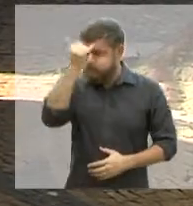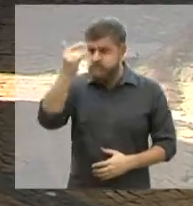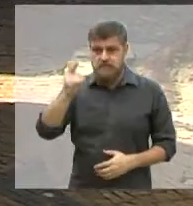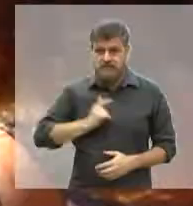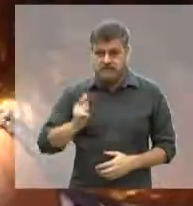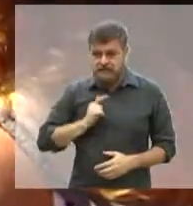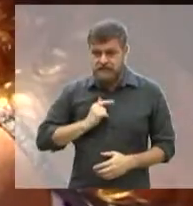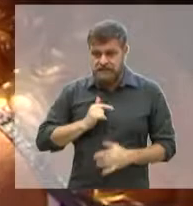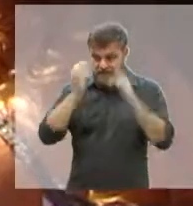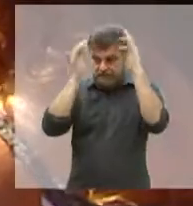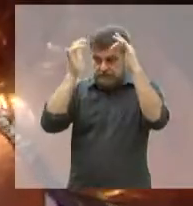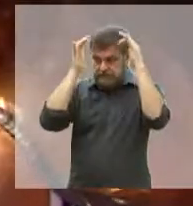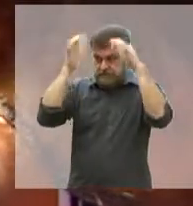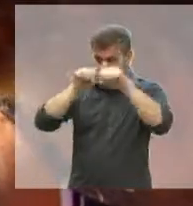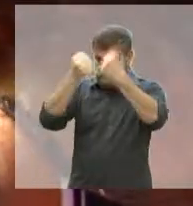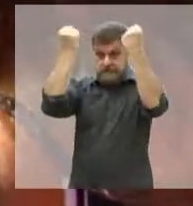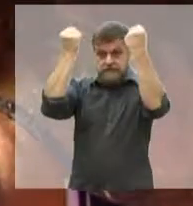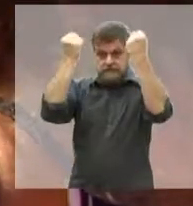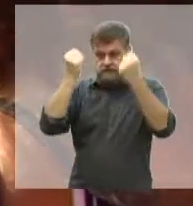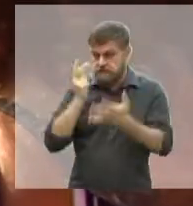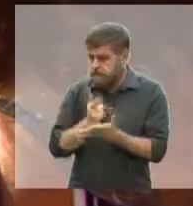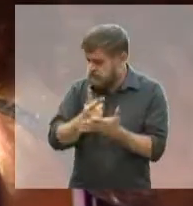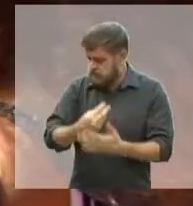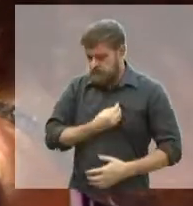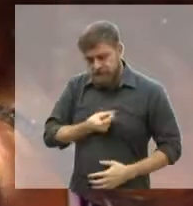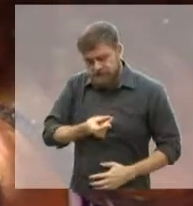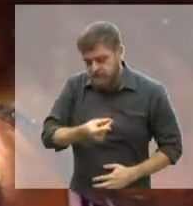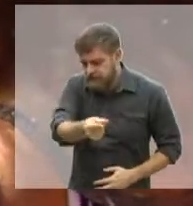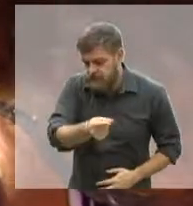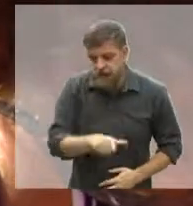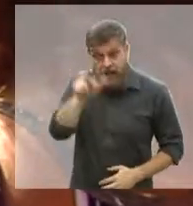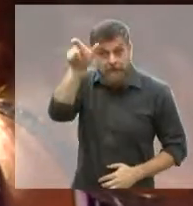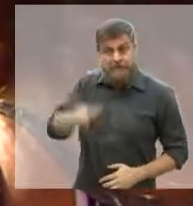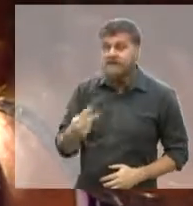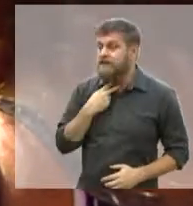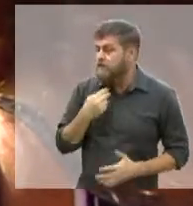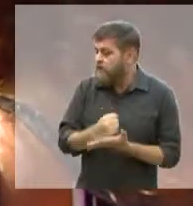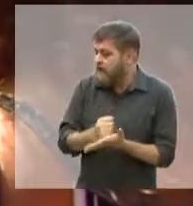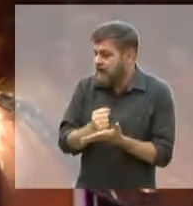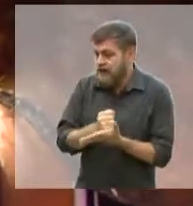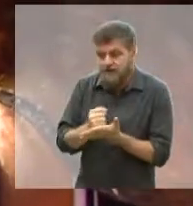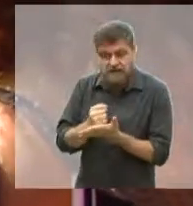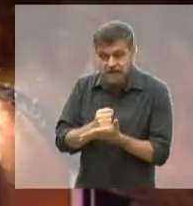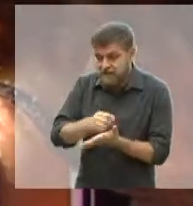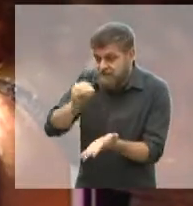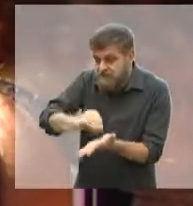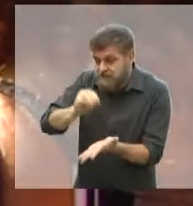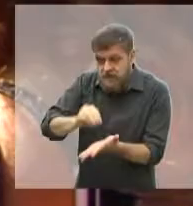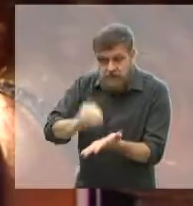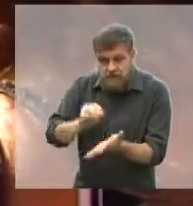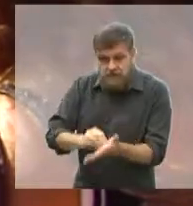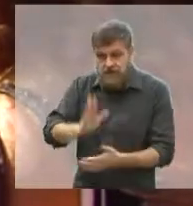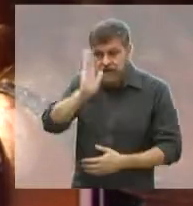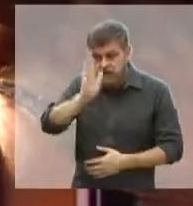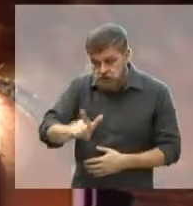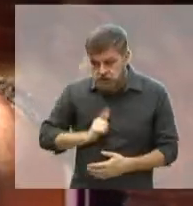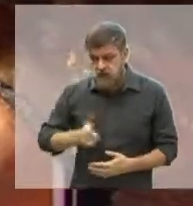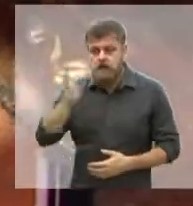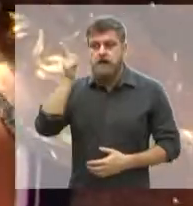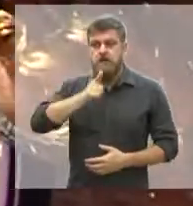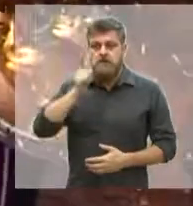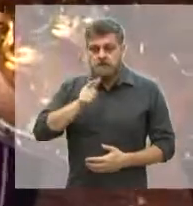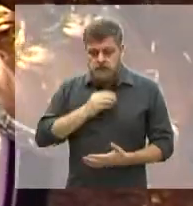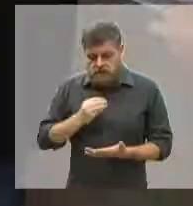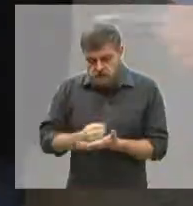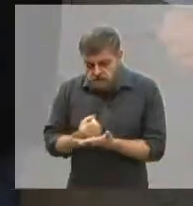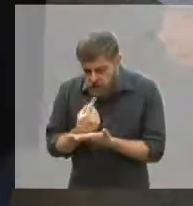deixam sequelas neurológicas irreversíveis. Então, as pessoas não podem ficar sem esse tipo de medicamento. Elas já tiveram acesso a esses medicamentos